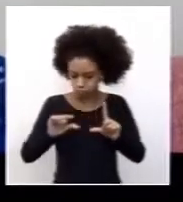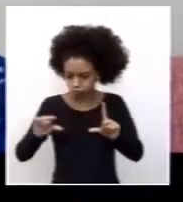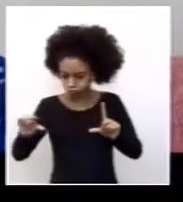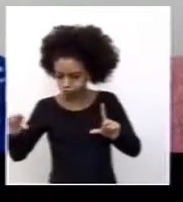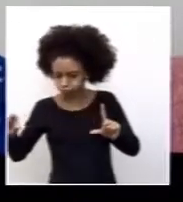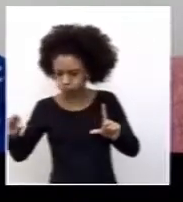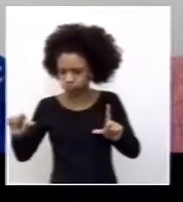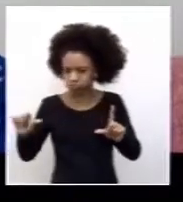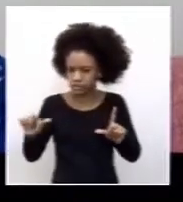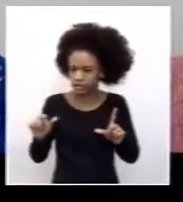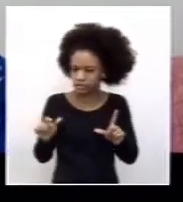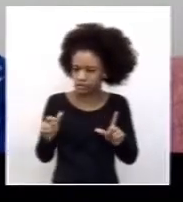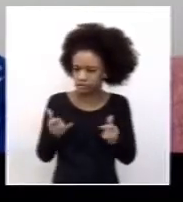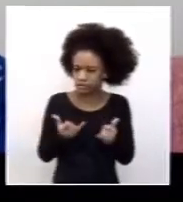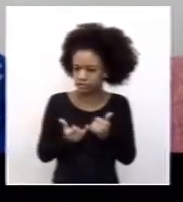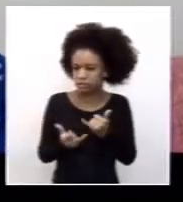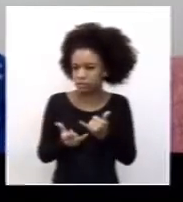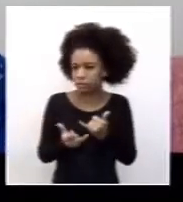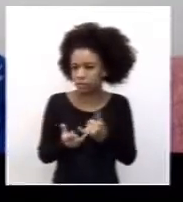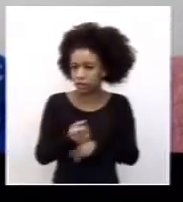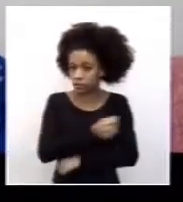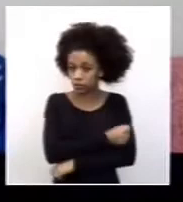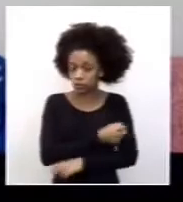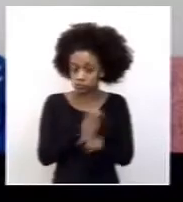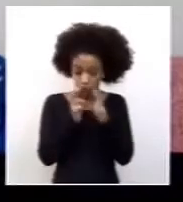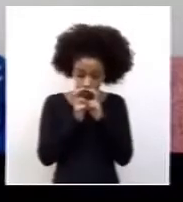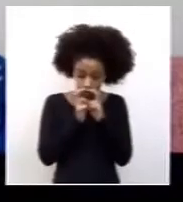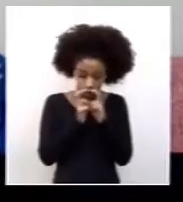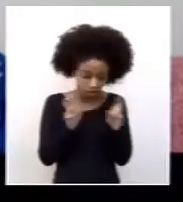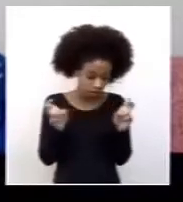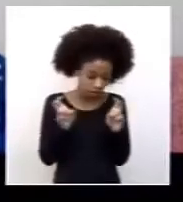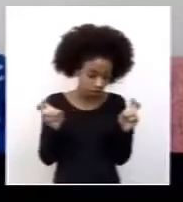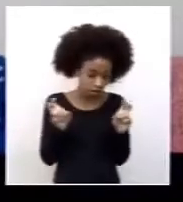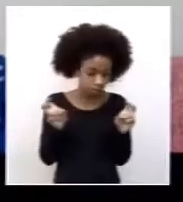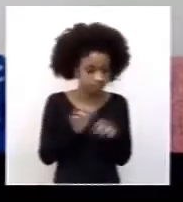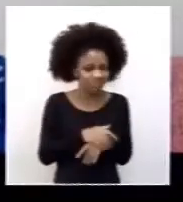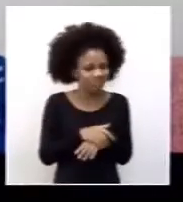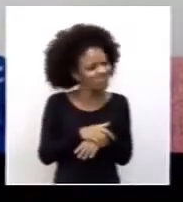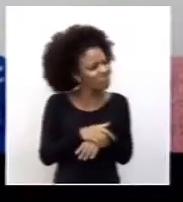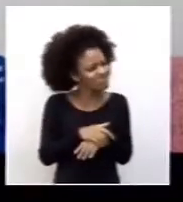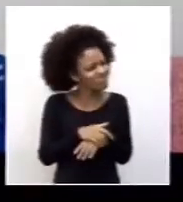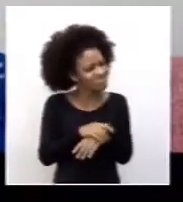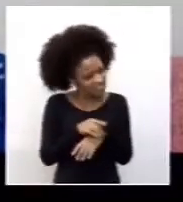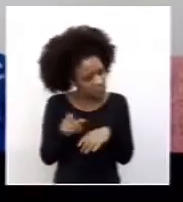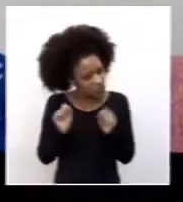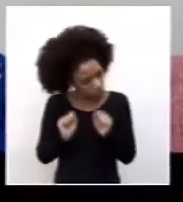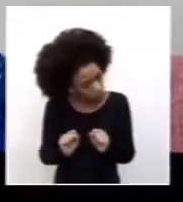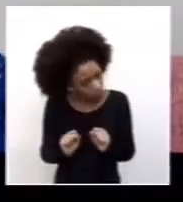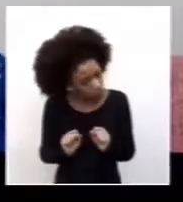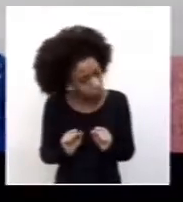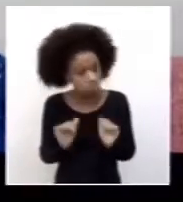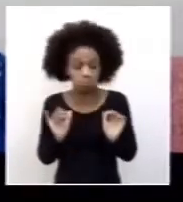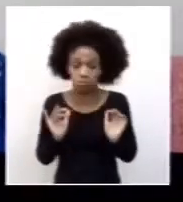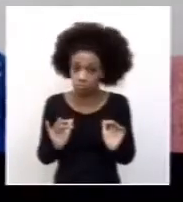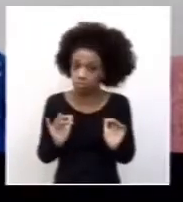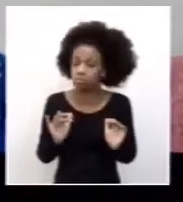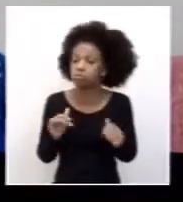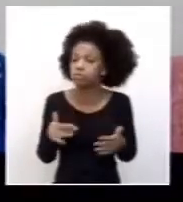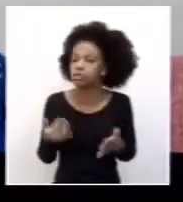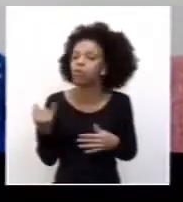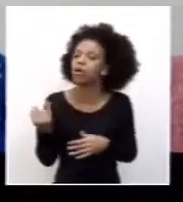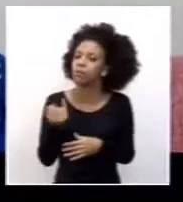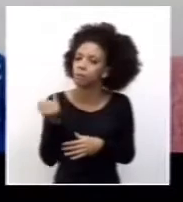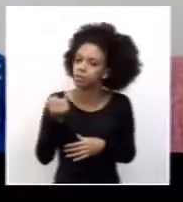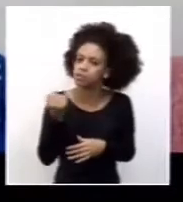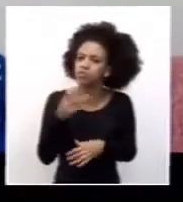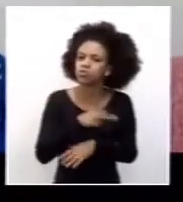impressão que um aluno está gritando com o outro. Isso será permitido? Então, neste caso, é